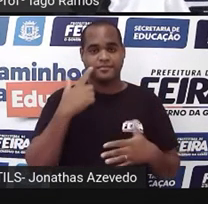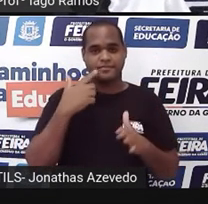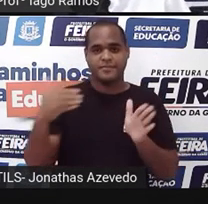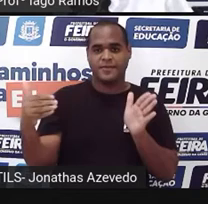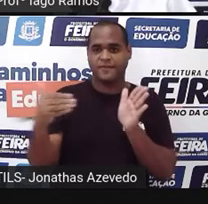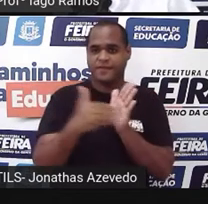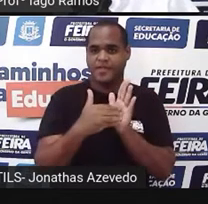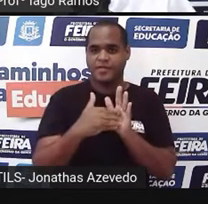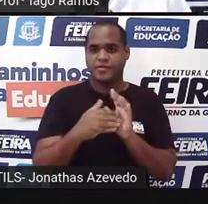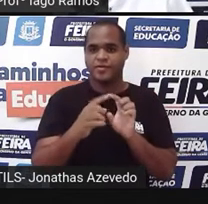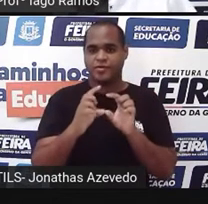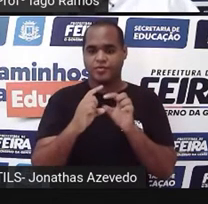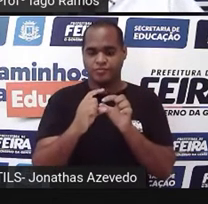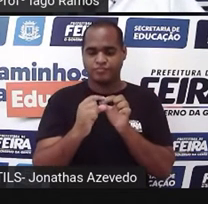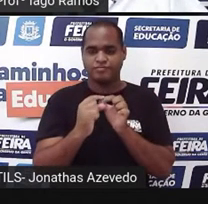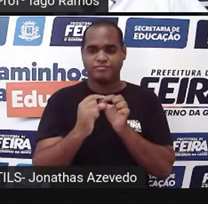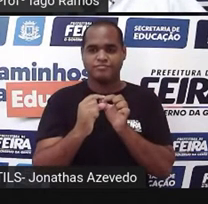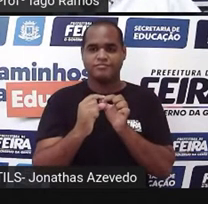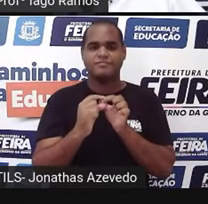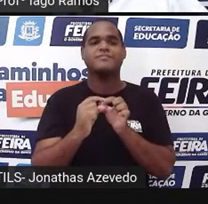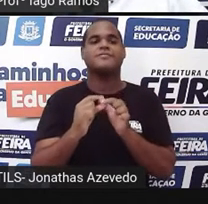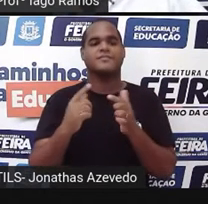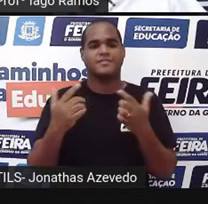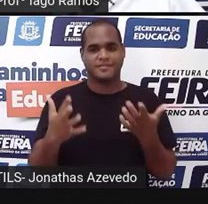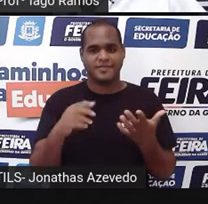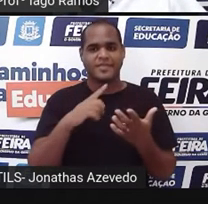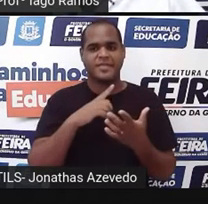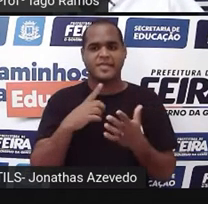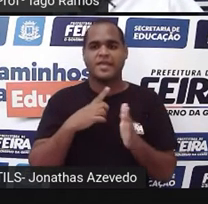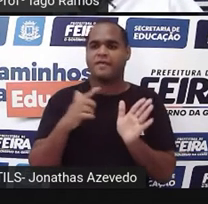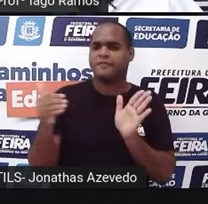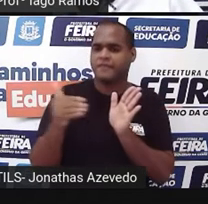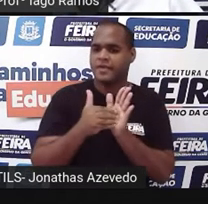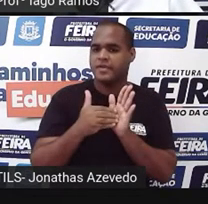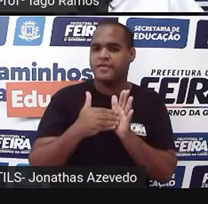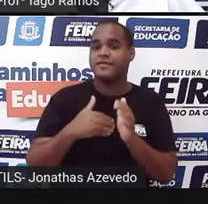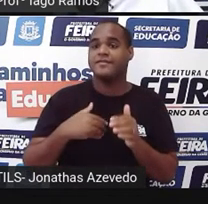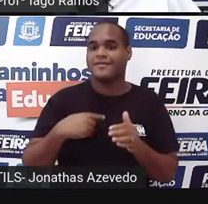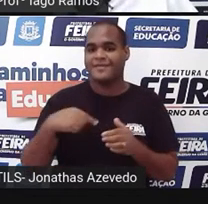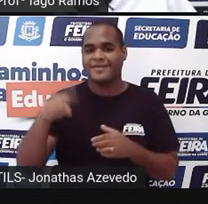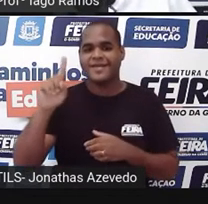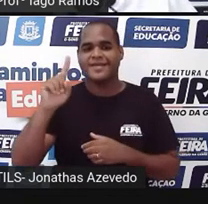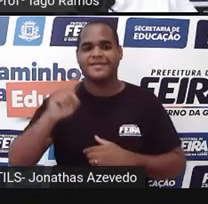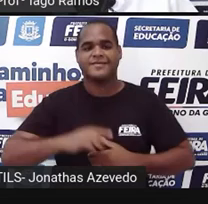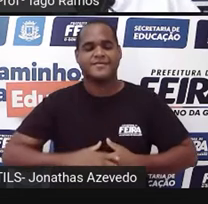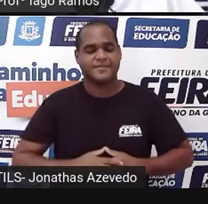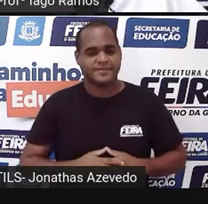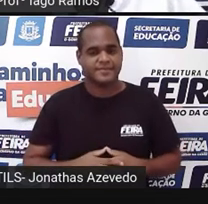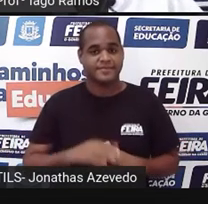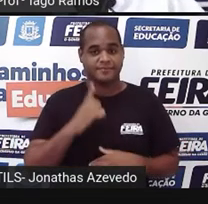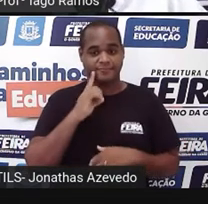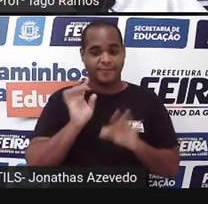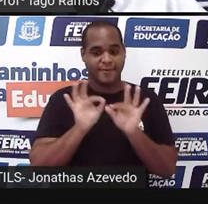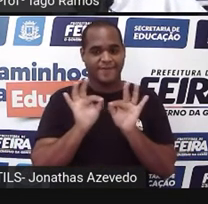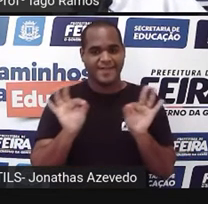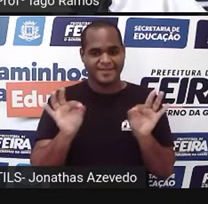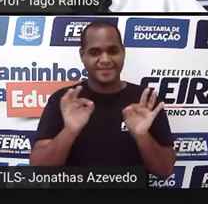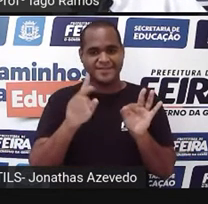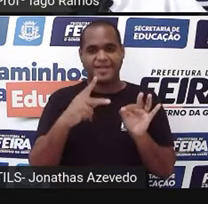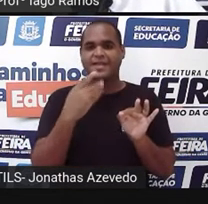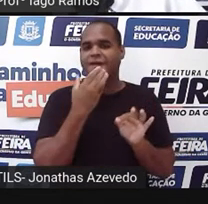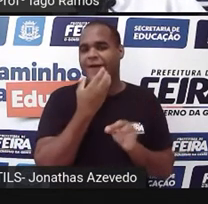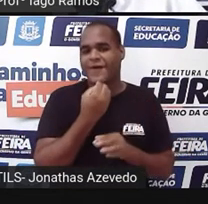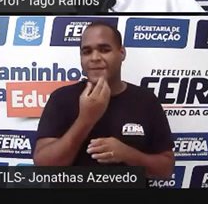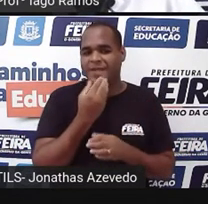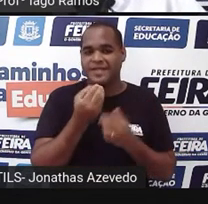infinito né o infinito e além essa frase Zinha é desse personagem